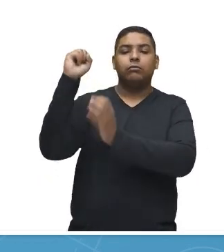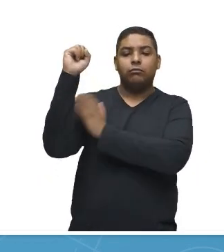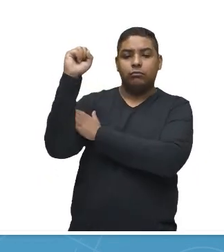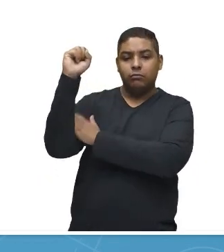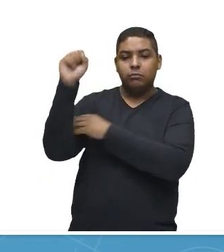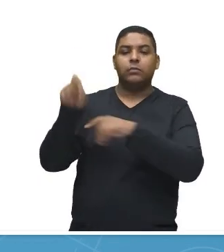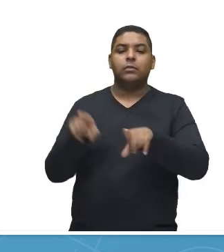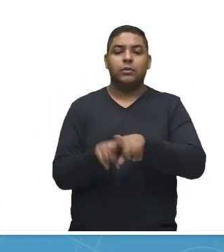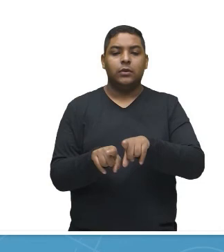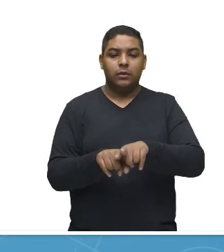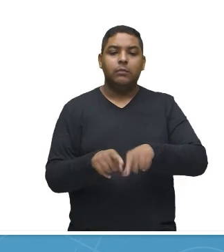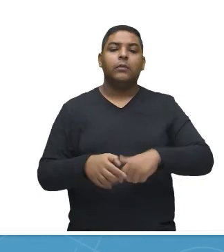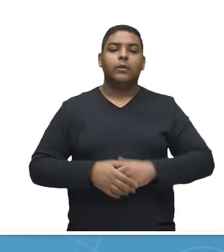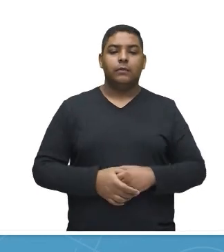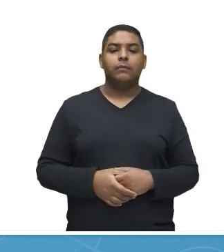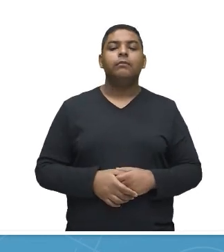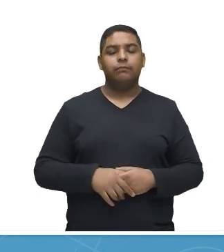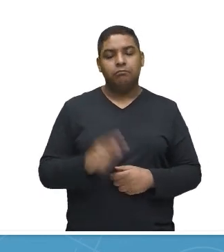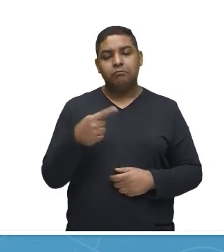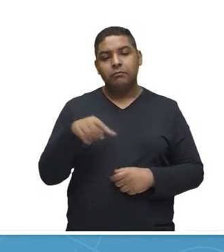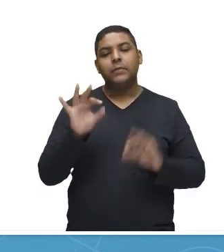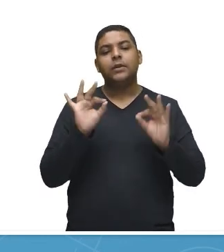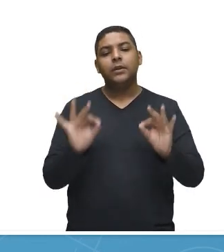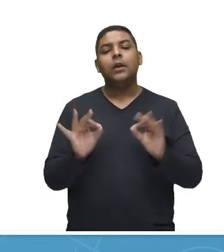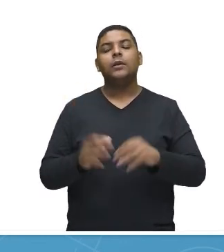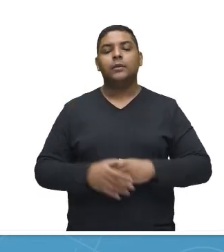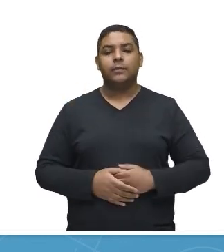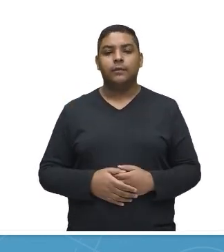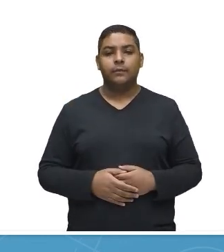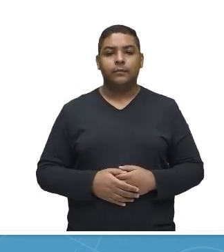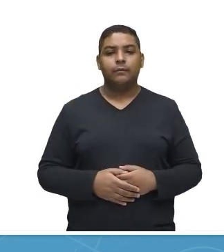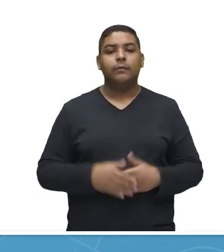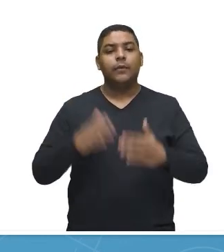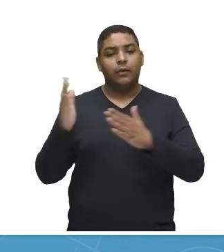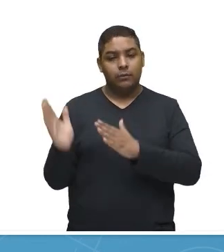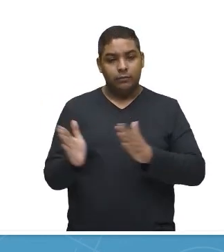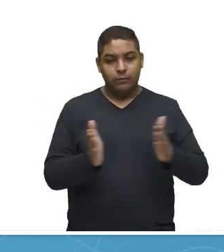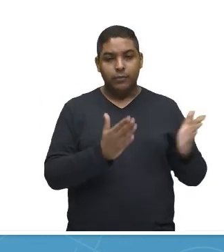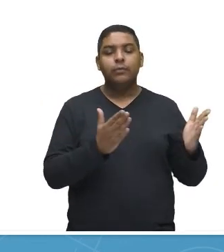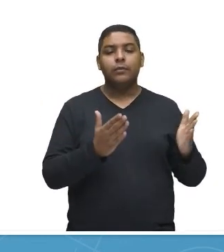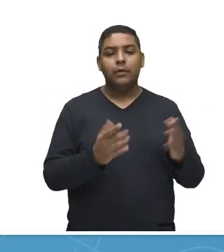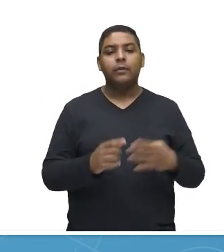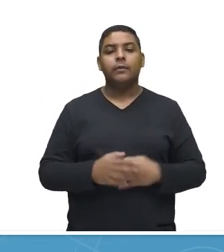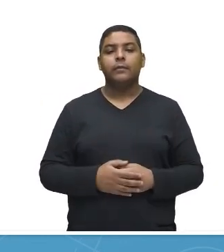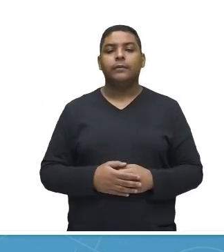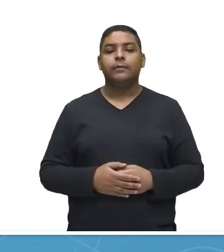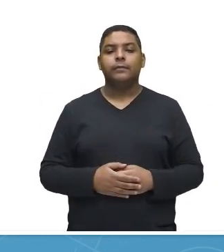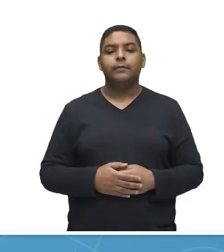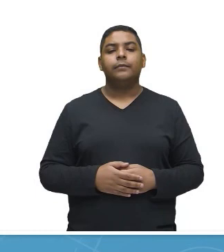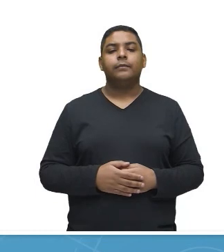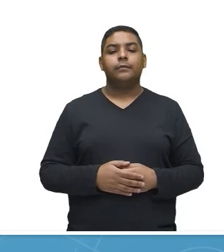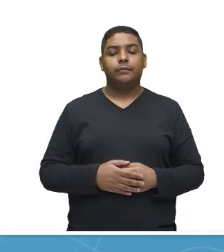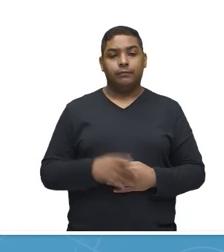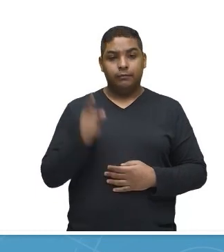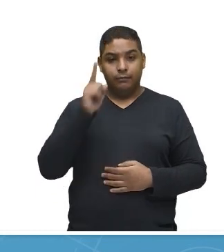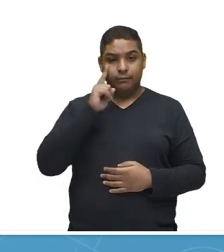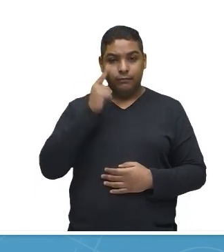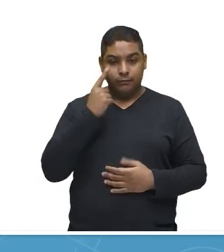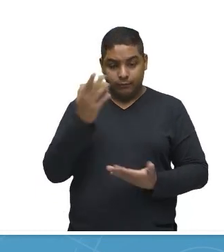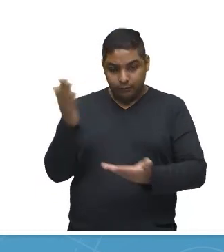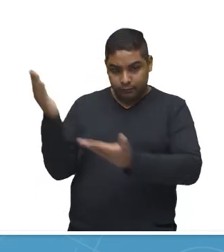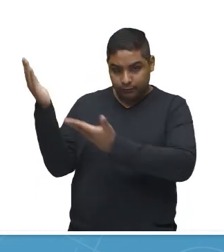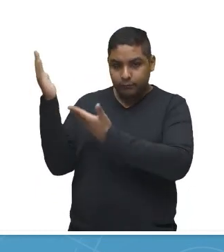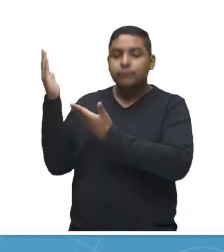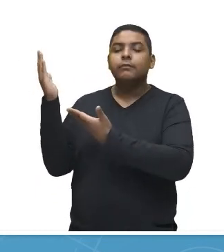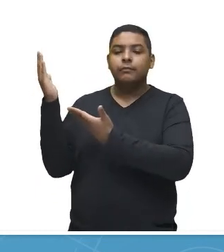também está correto. Então, bora ver novamente lá a nossa pirâmide? Observa lá. Então, olha só,